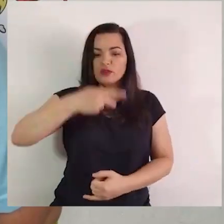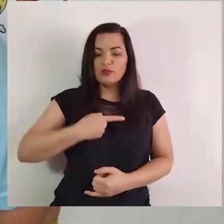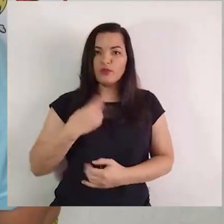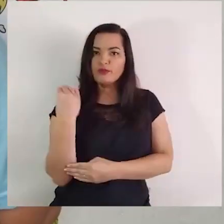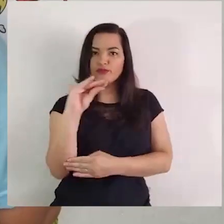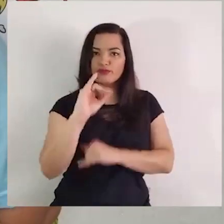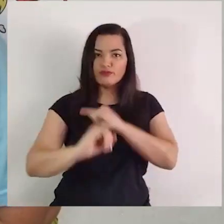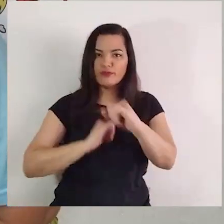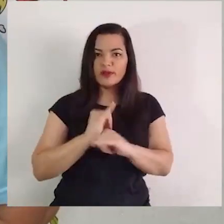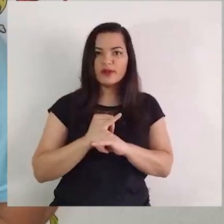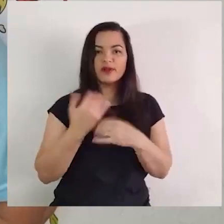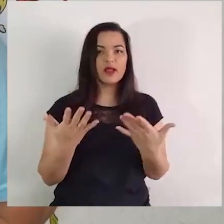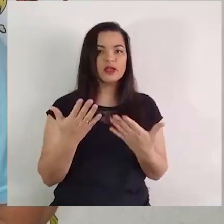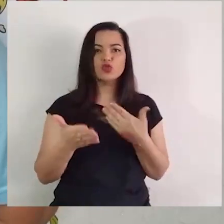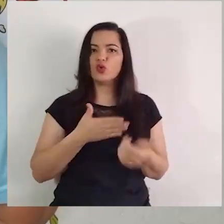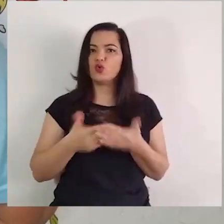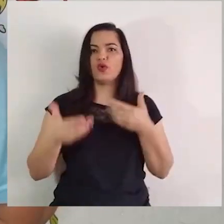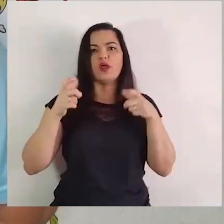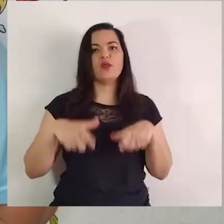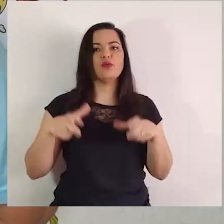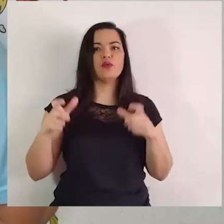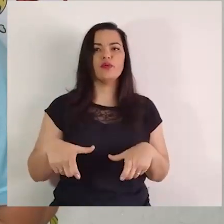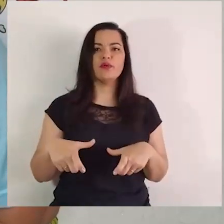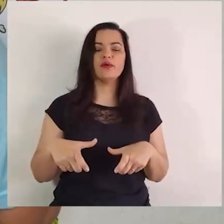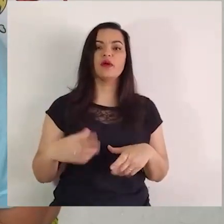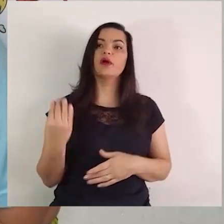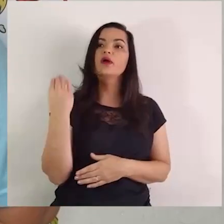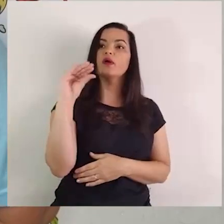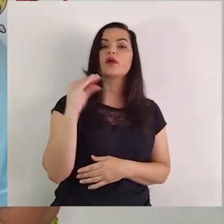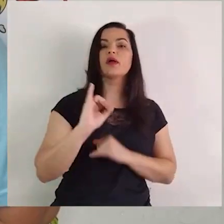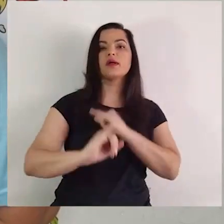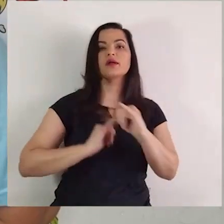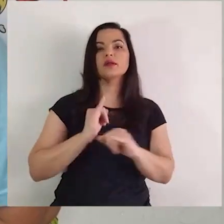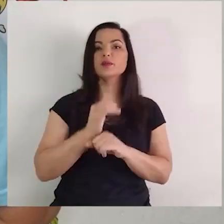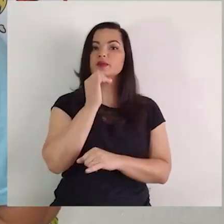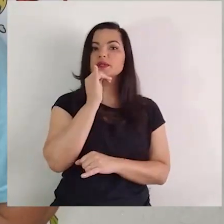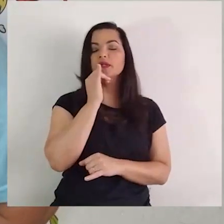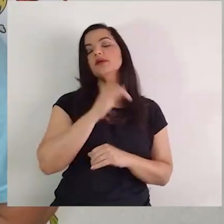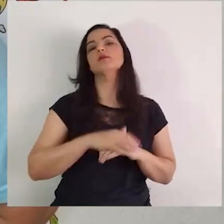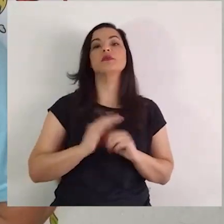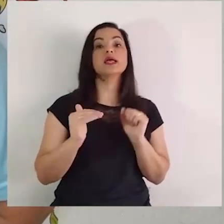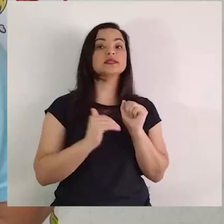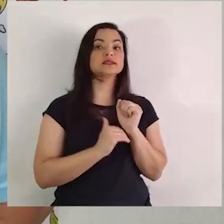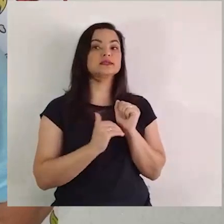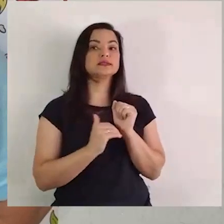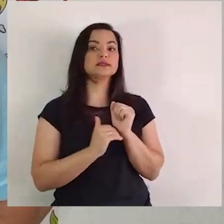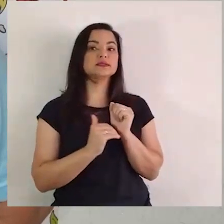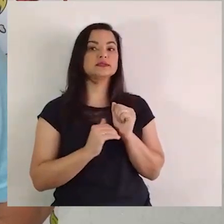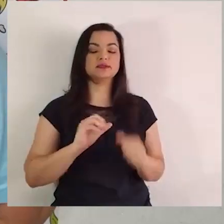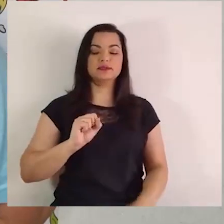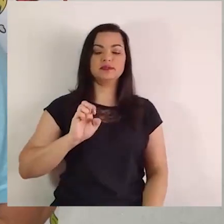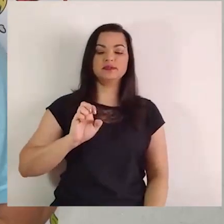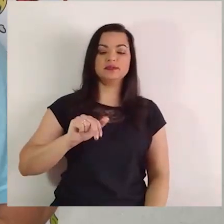informação, quando preenchemos um cadastro em qualquer lugar, quando colocamos na internet a senha de um cartão,